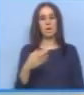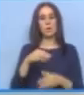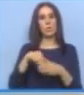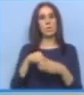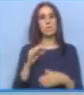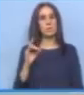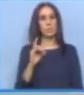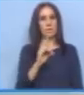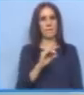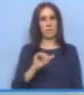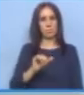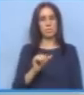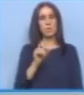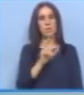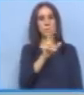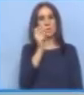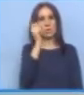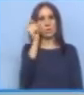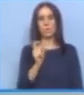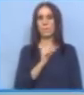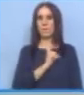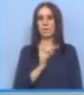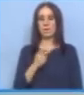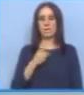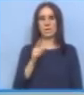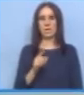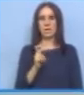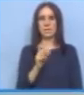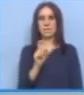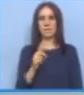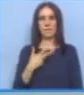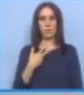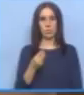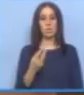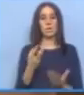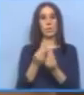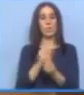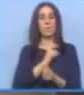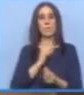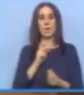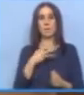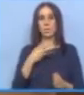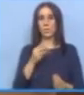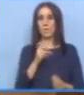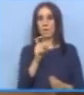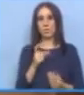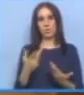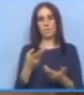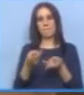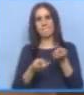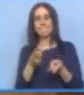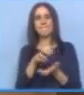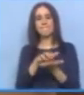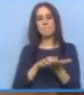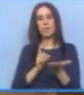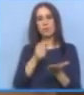contexto da Bolívia, onde é missionário o padre André Azevedo, que com o padre Armindo Vaz vai analisar agora a